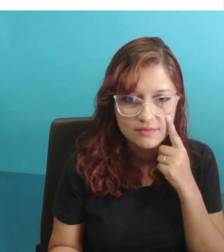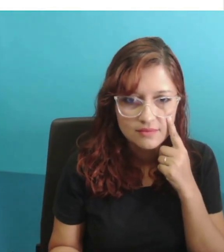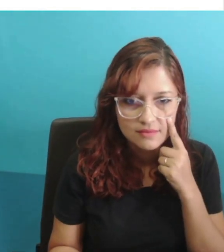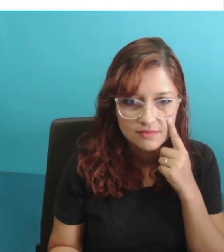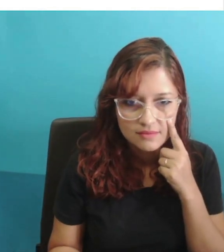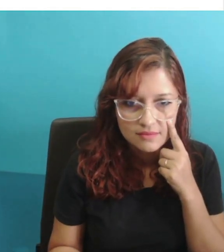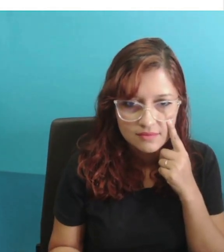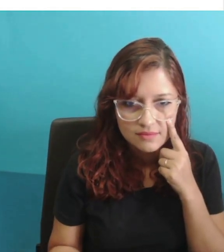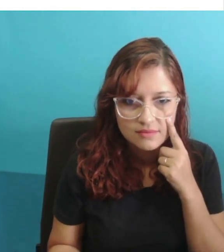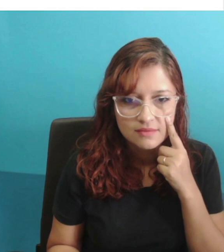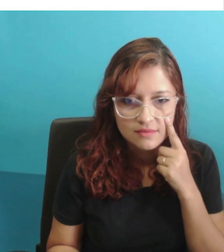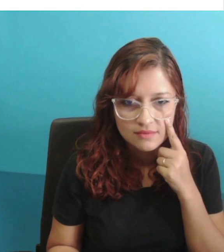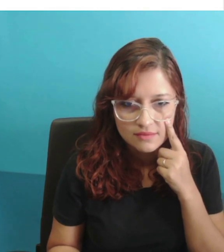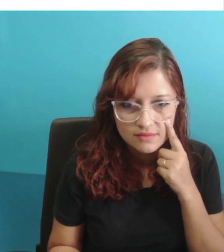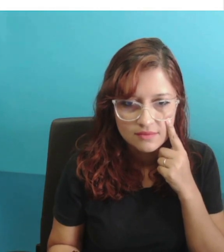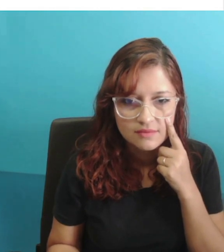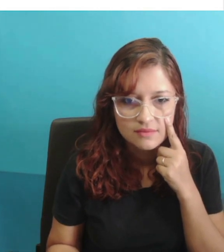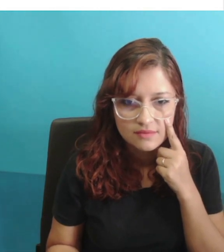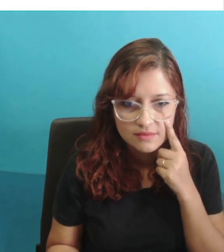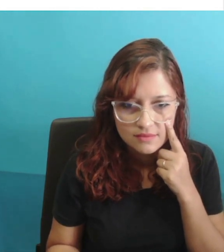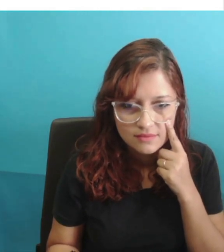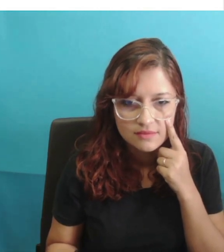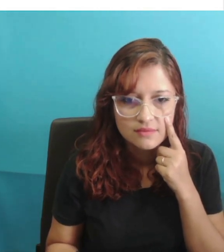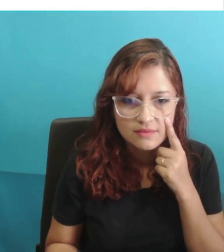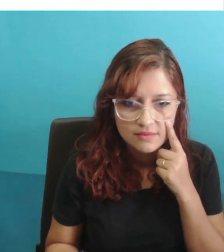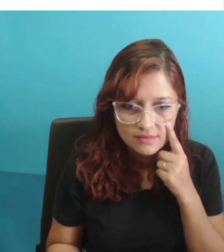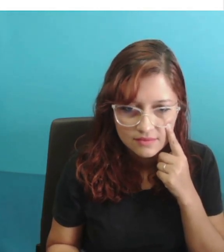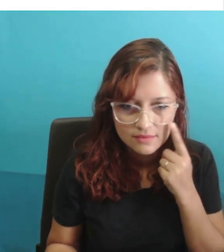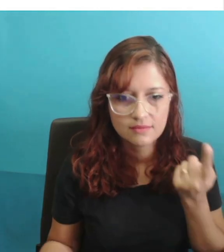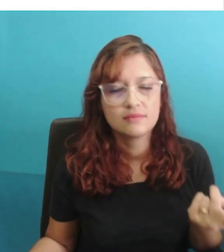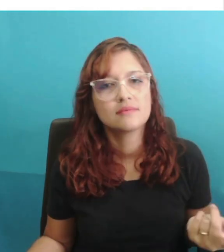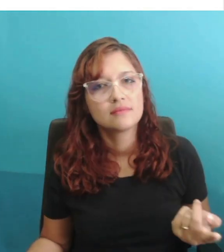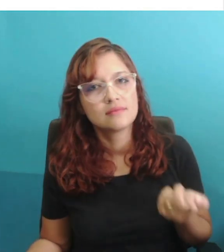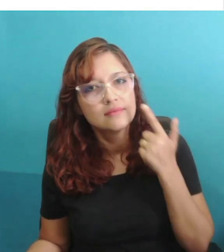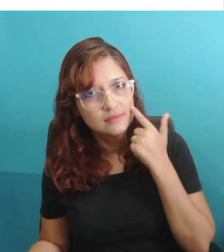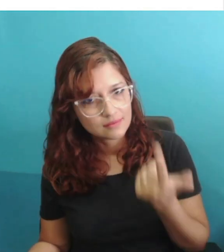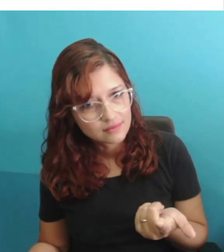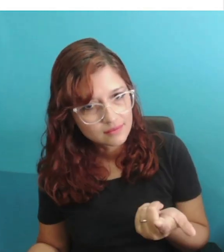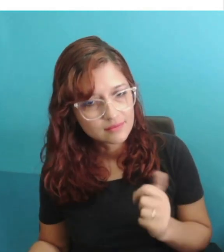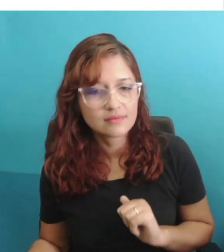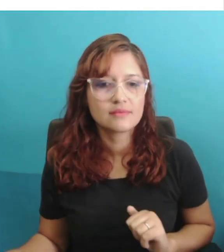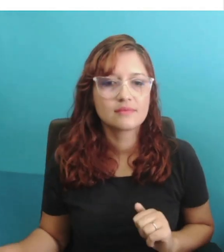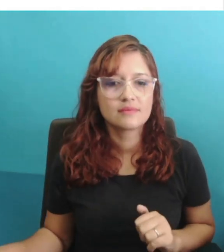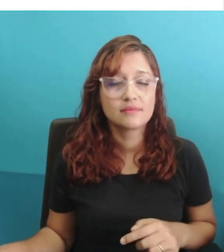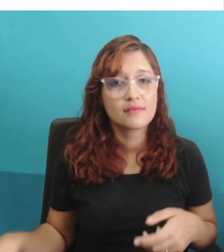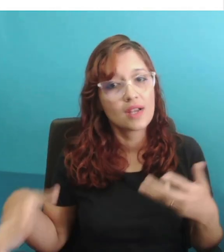Mas vamos continuar. Então veja que todos terminam em AR.